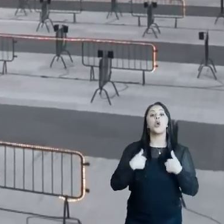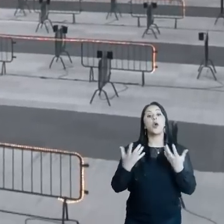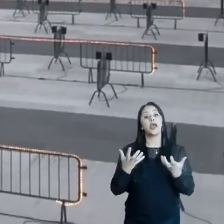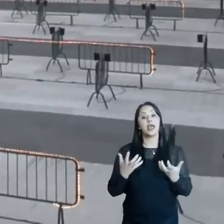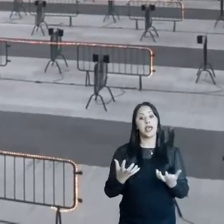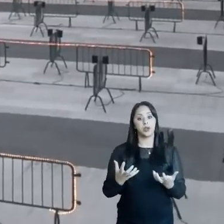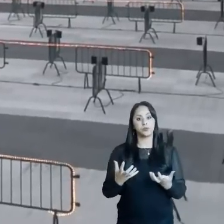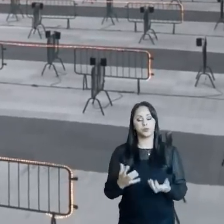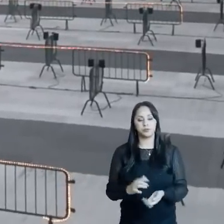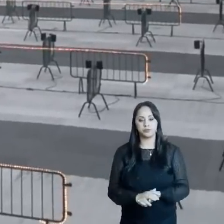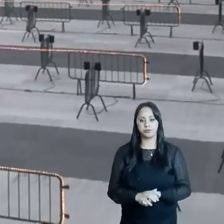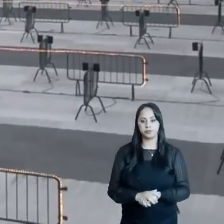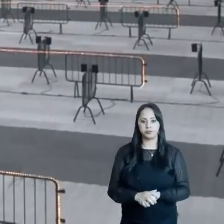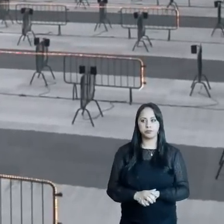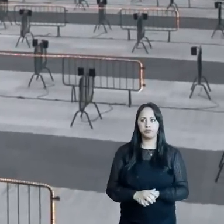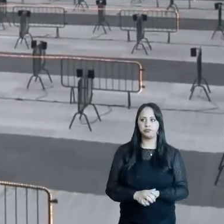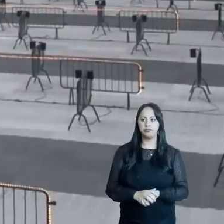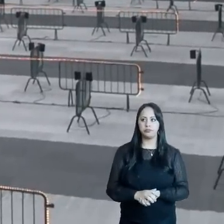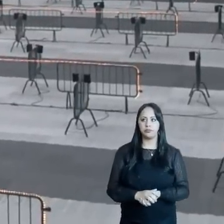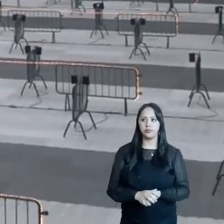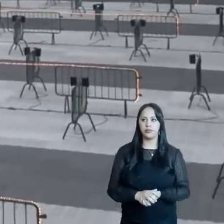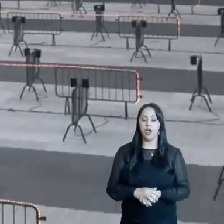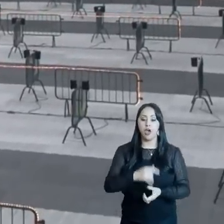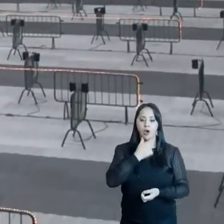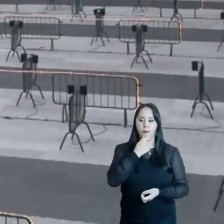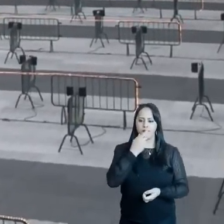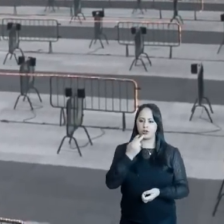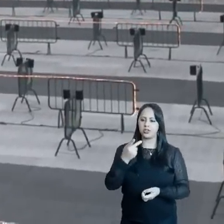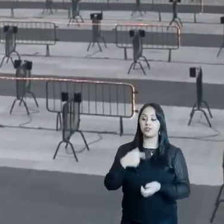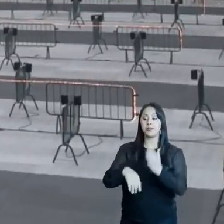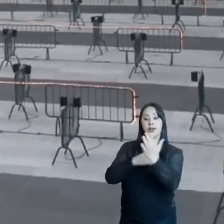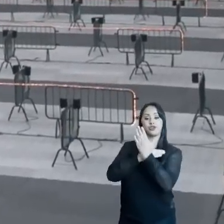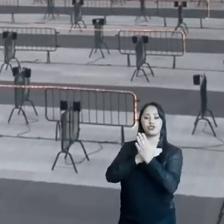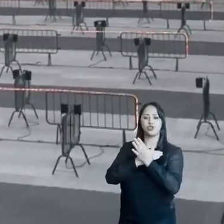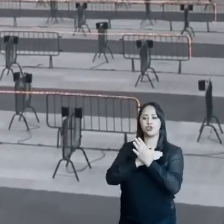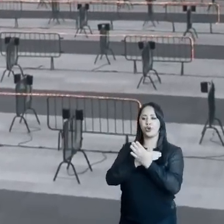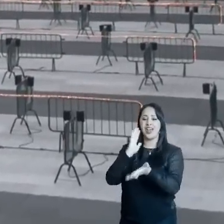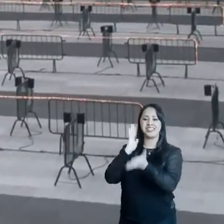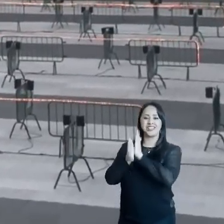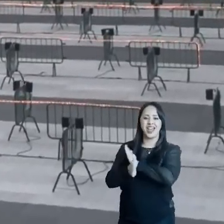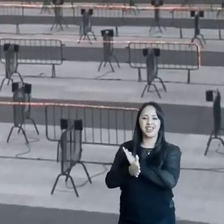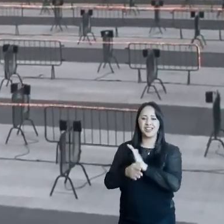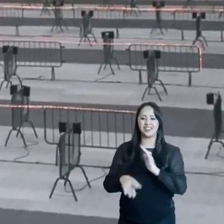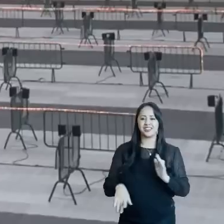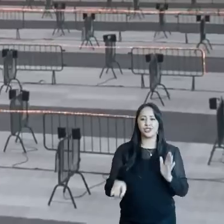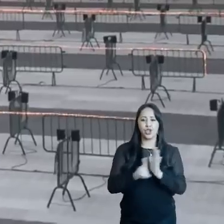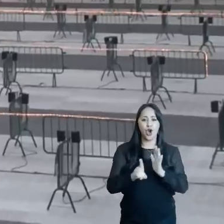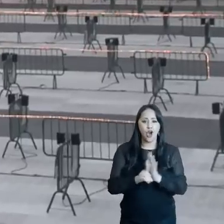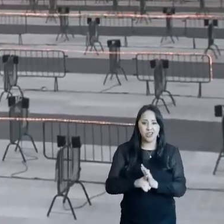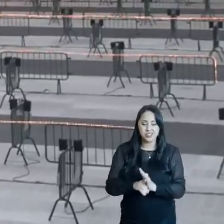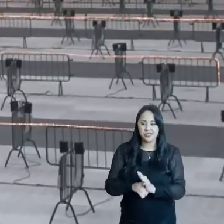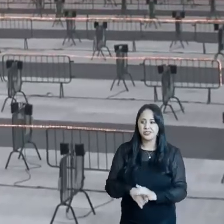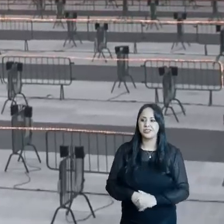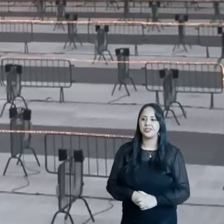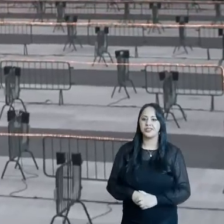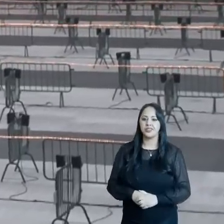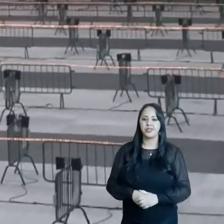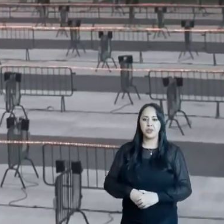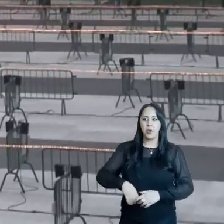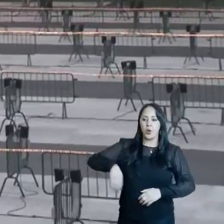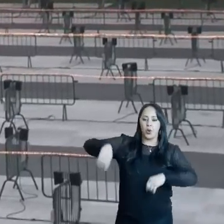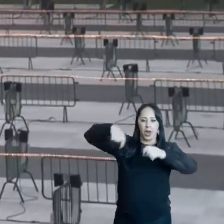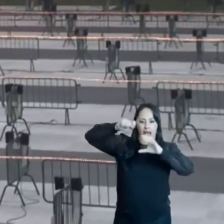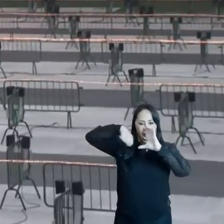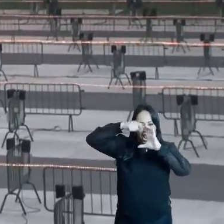quero que... Ó, algum falou assim, você me ajudou a sair das drogas. Alguém falou, o drone está fazendo muito barulho quando passa perto de